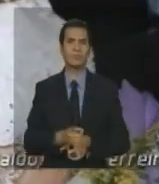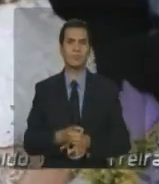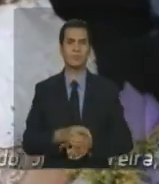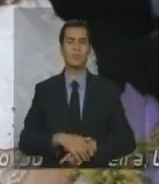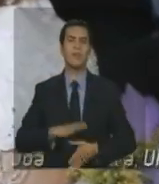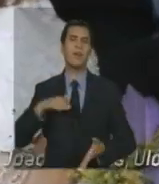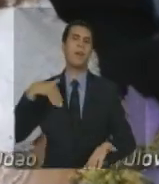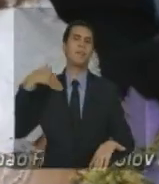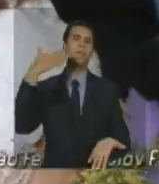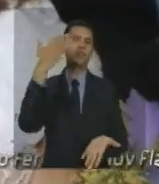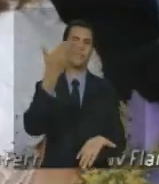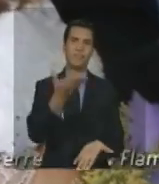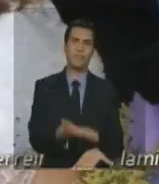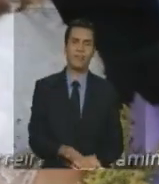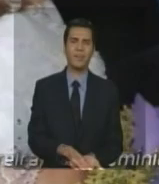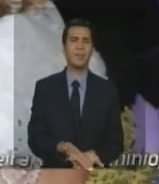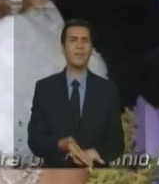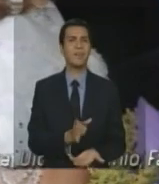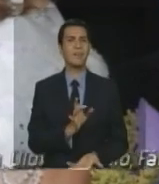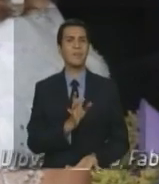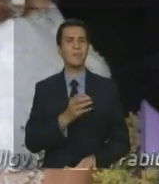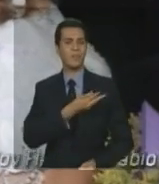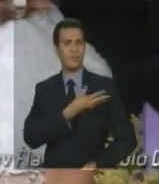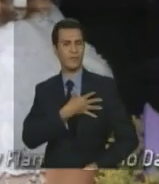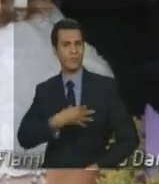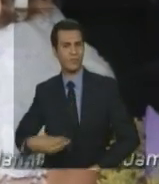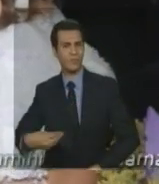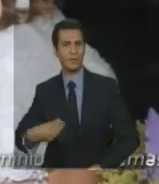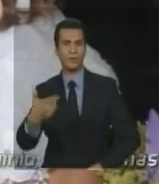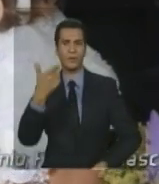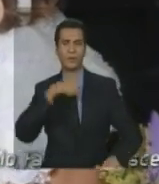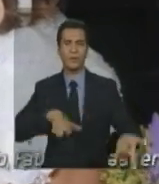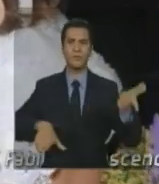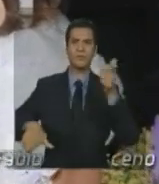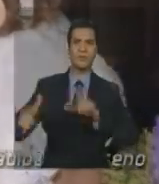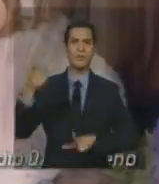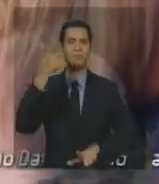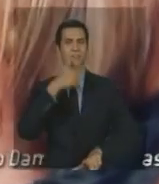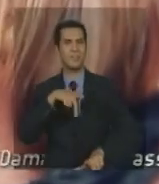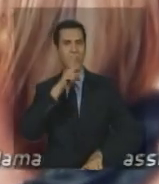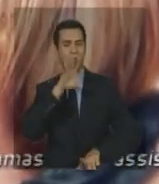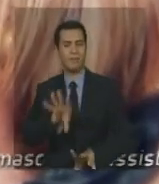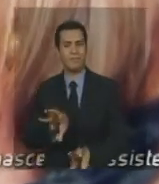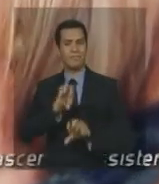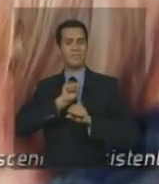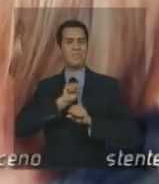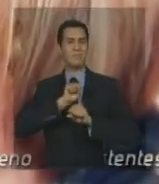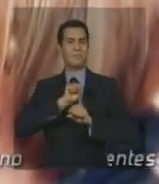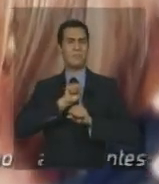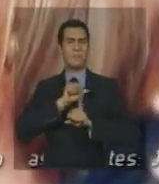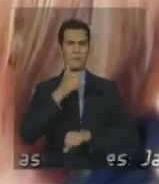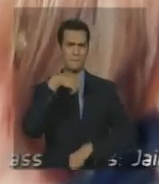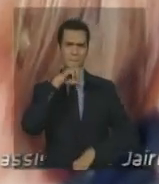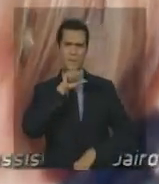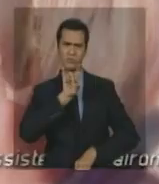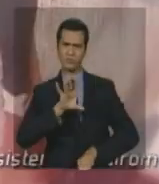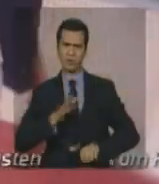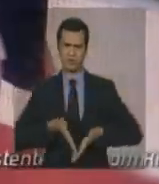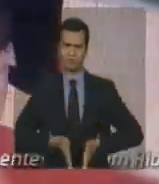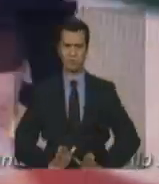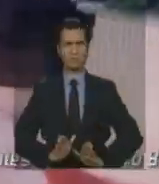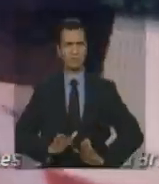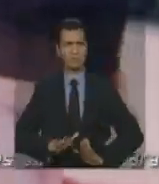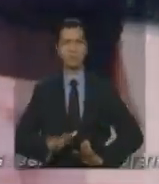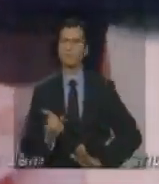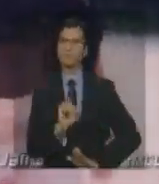até acompanhar cada vitória dos filhos como se fosse uma conquista própria. Ser mãe não é só gerar, dar a vida.